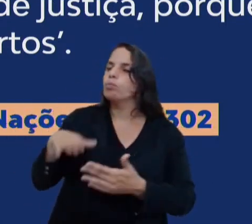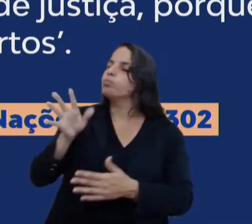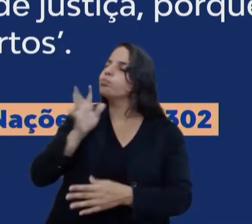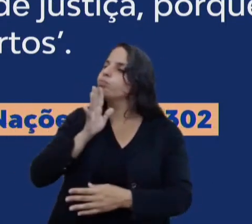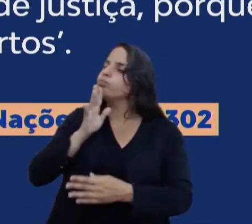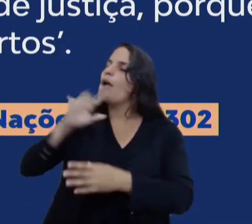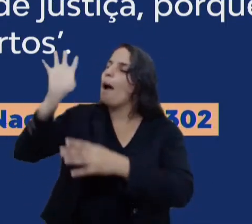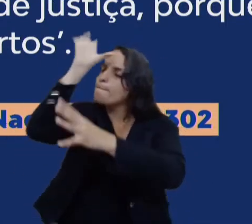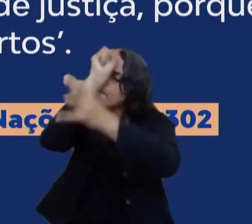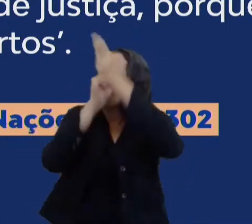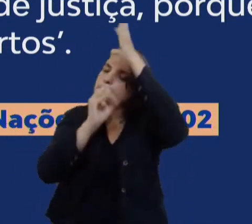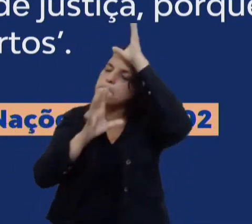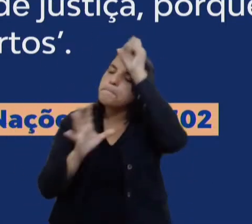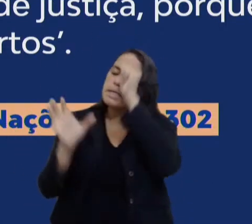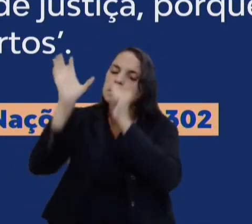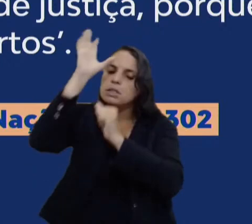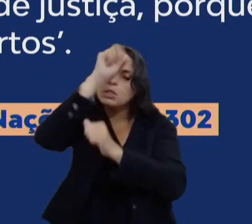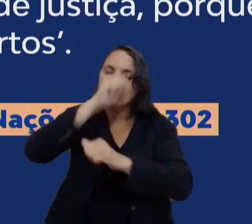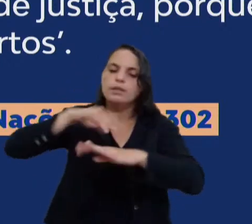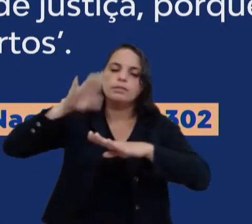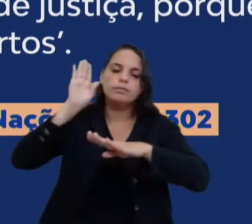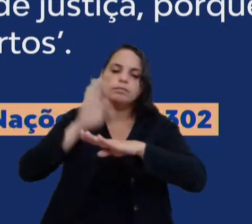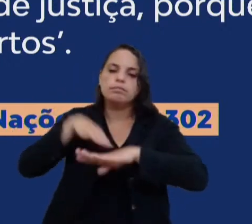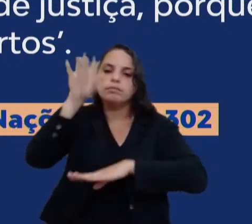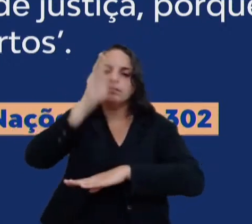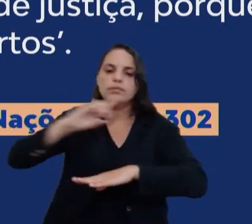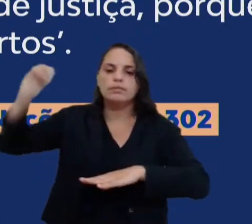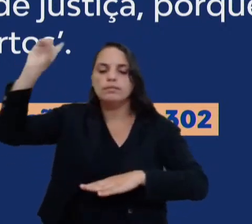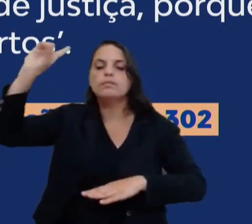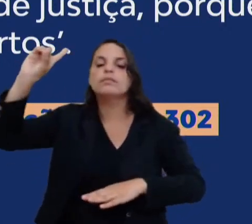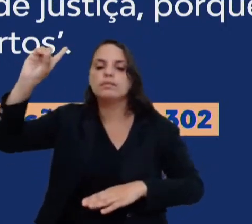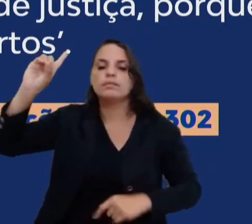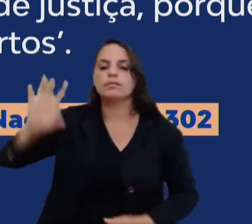que ela não fique aquém da plenitude.